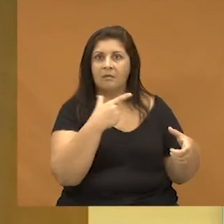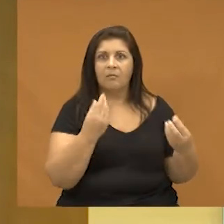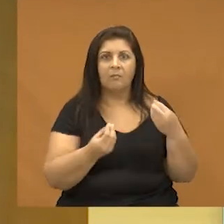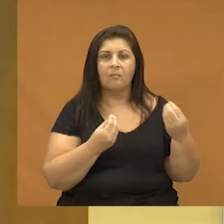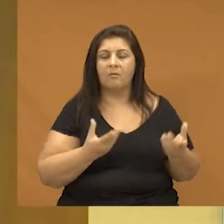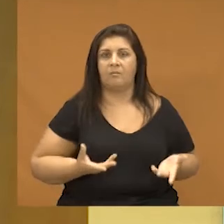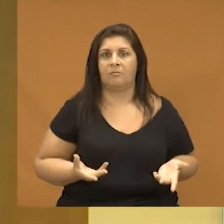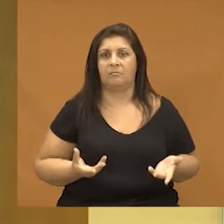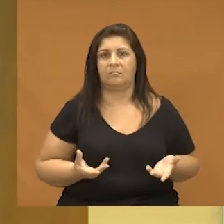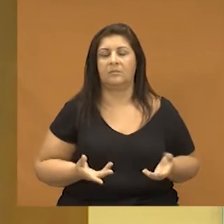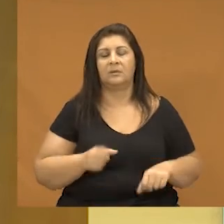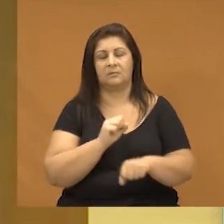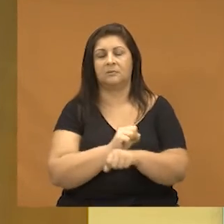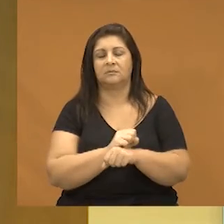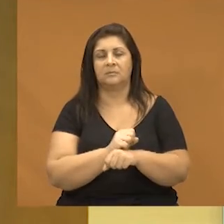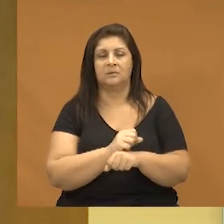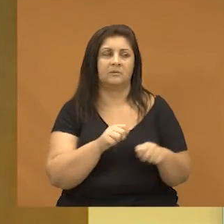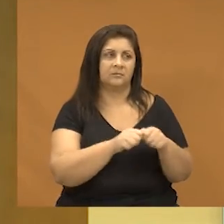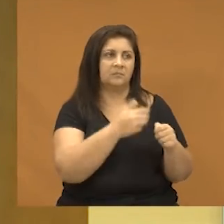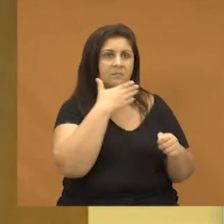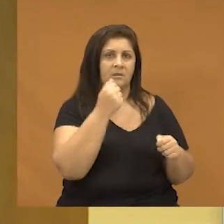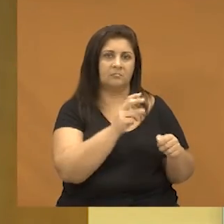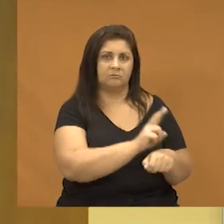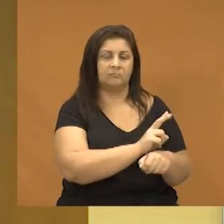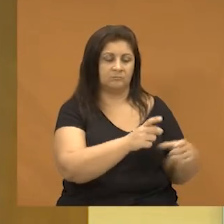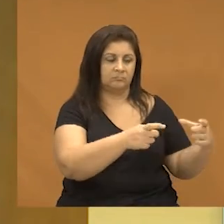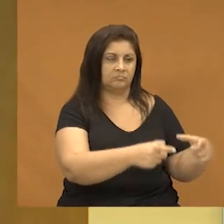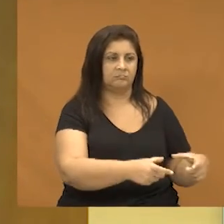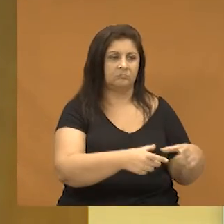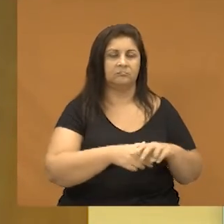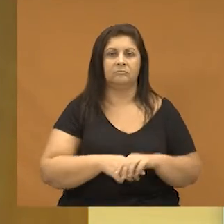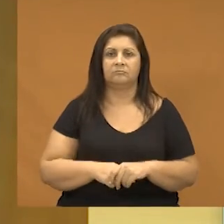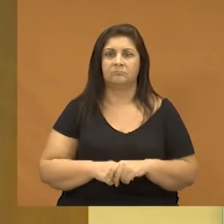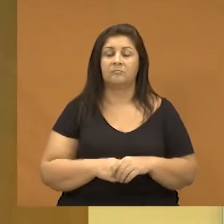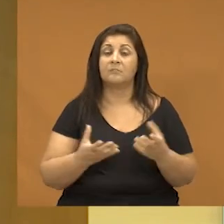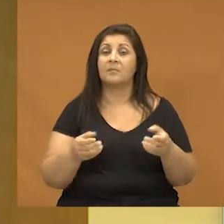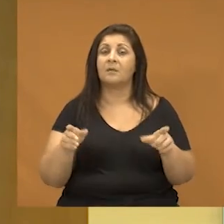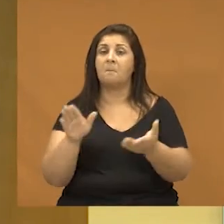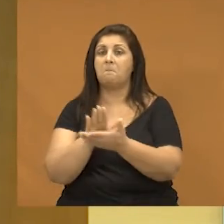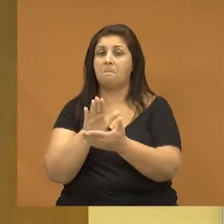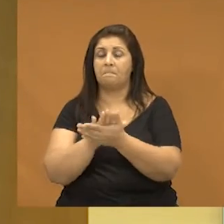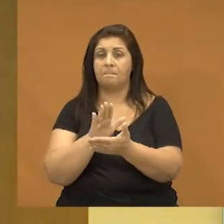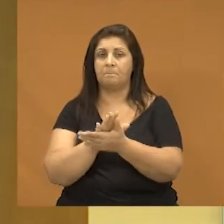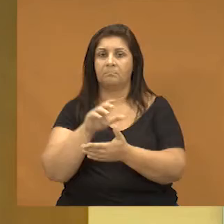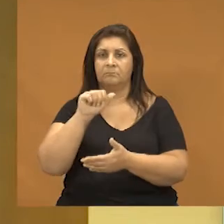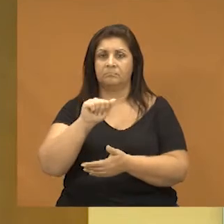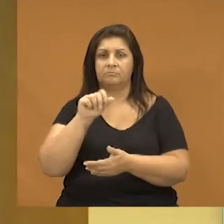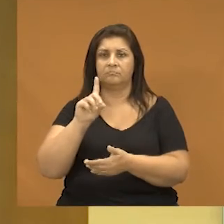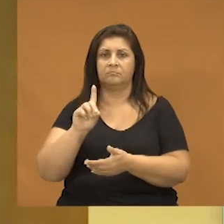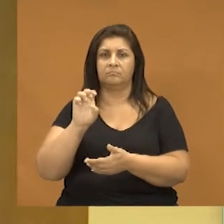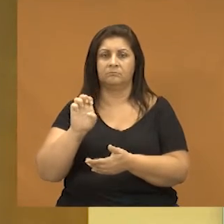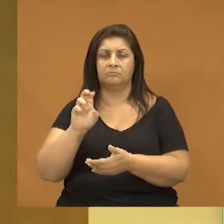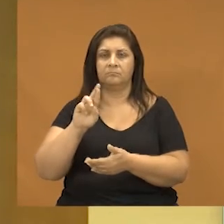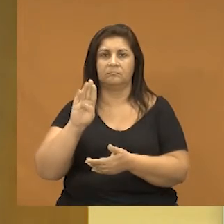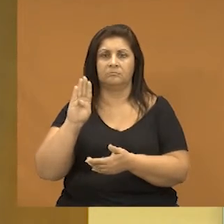mudar a situação de lá. E falando do projeto do vereador Aderbal, quero parabenizá-lo, porque indiscutivelmente,